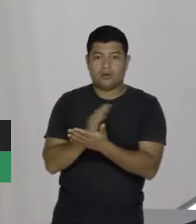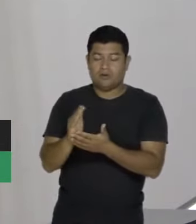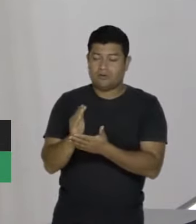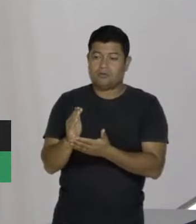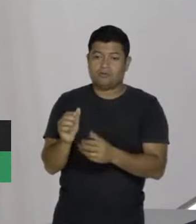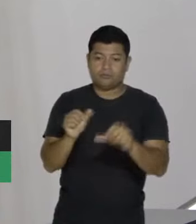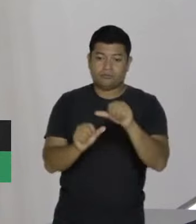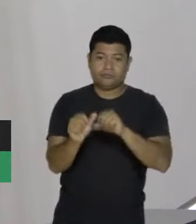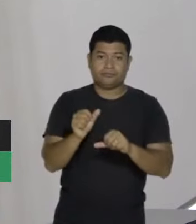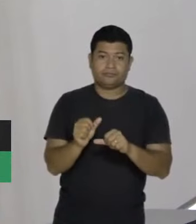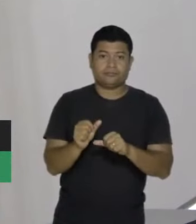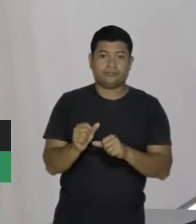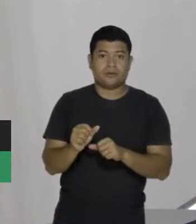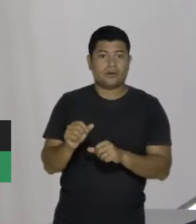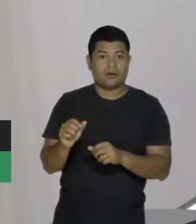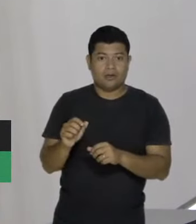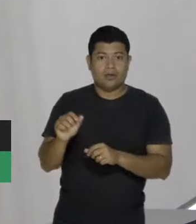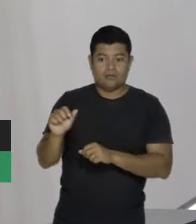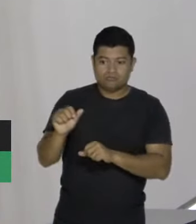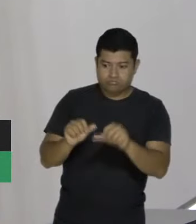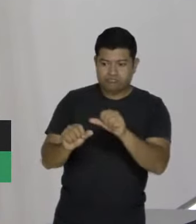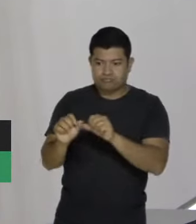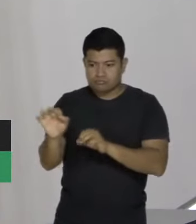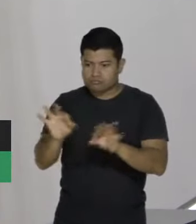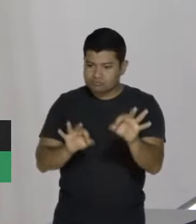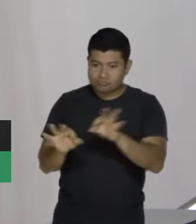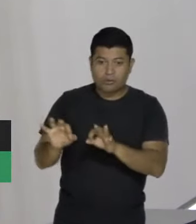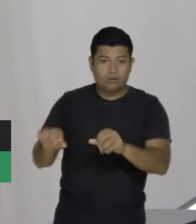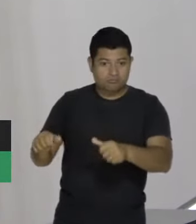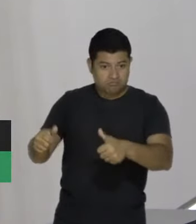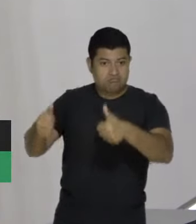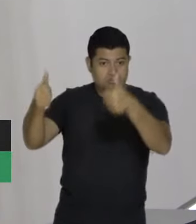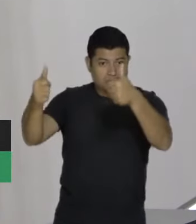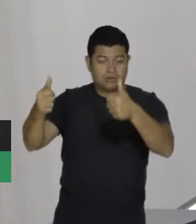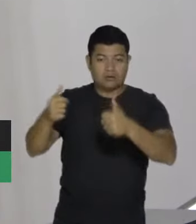alterações, melhorias no governo,